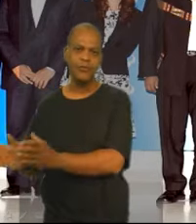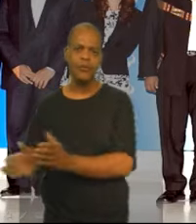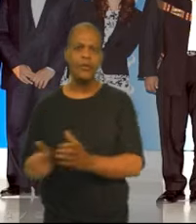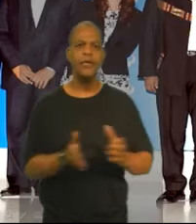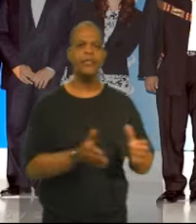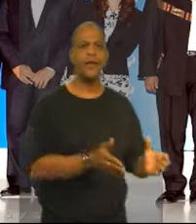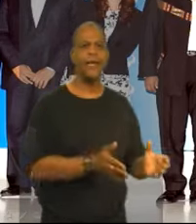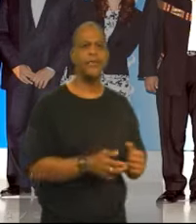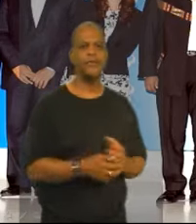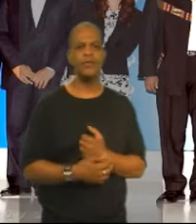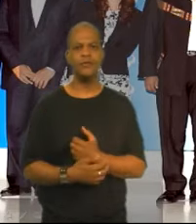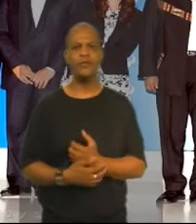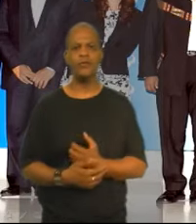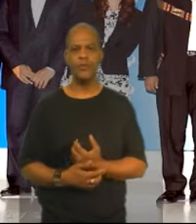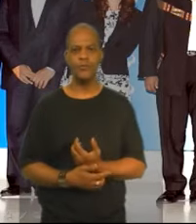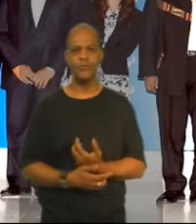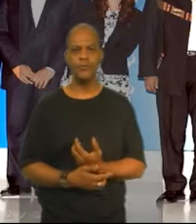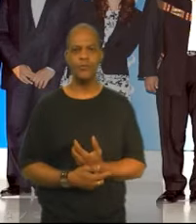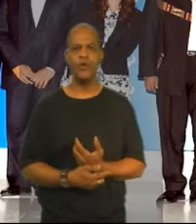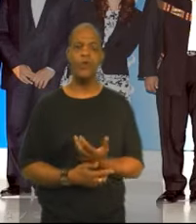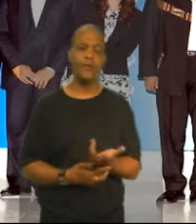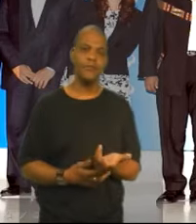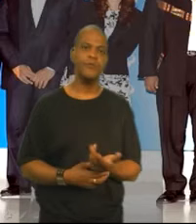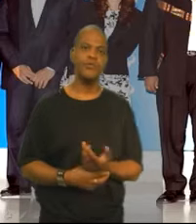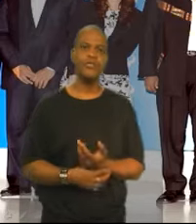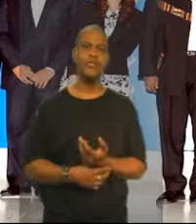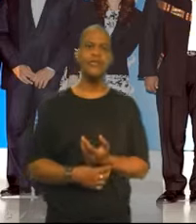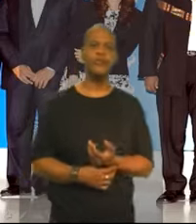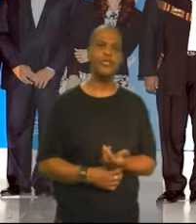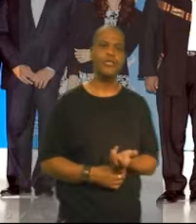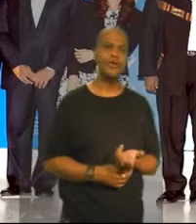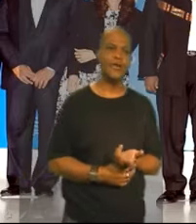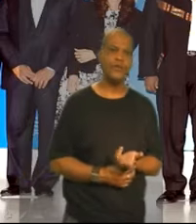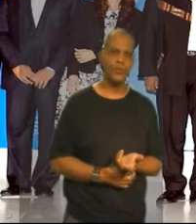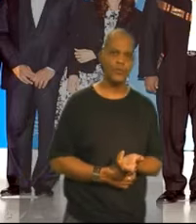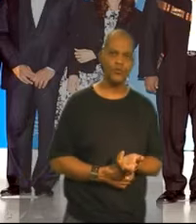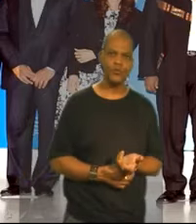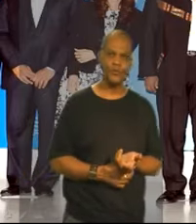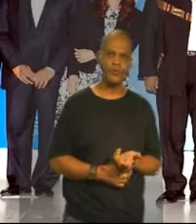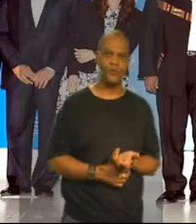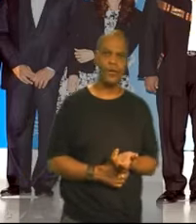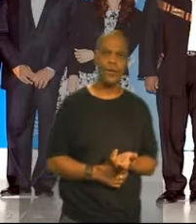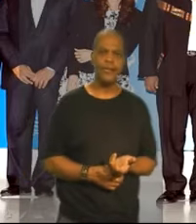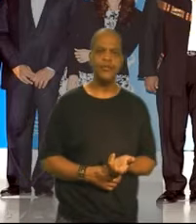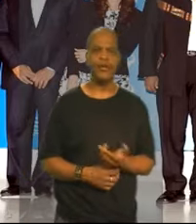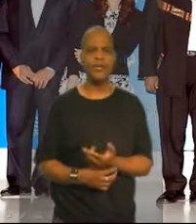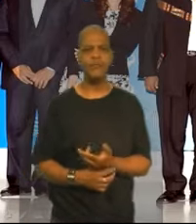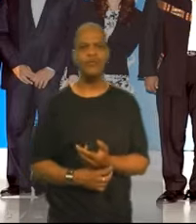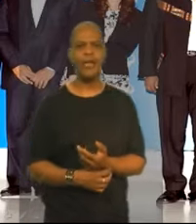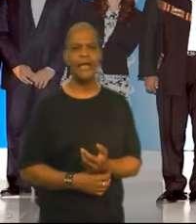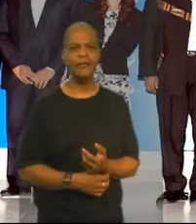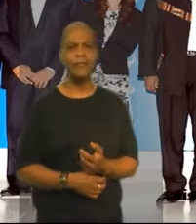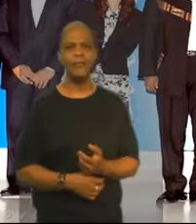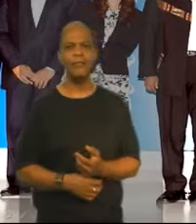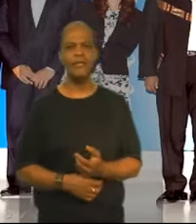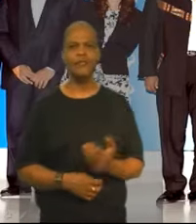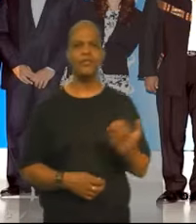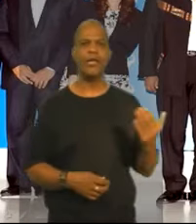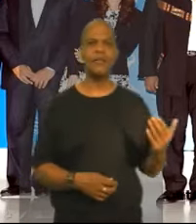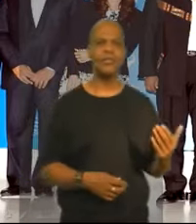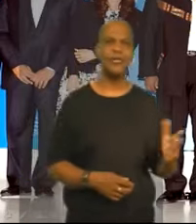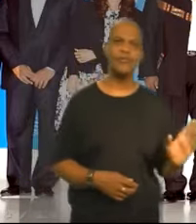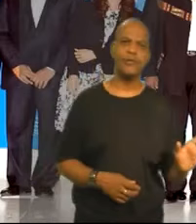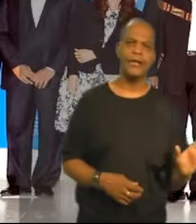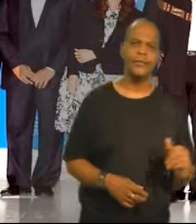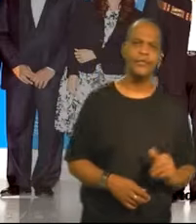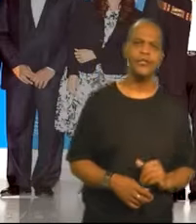do Mercosul e de países que não são do Mercosul. Como, por exemplo, o Chile. O Chile não é do Mercosul. Não é? Nós temos do lado da presidente